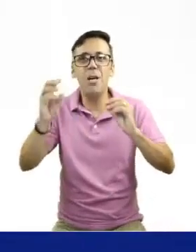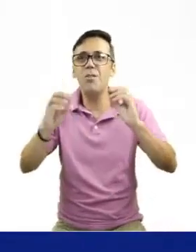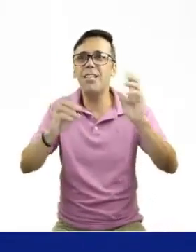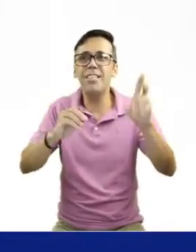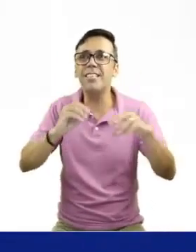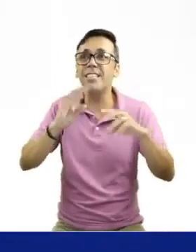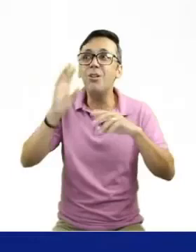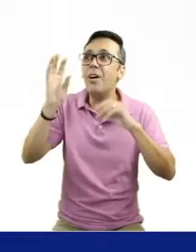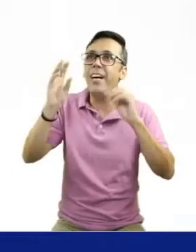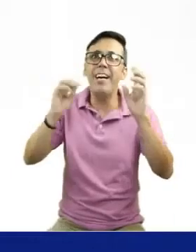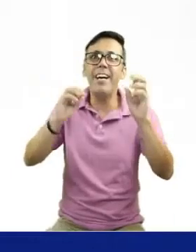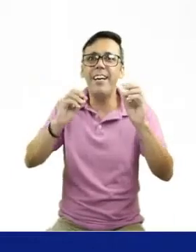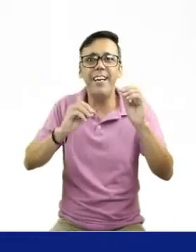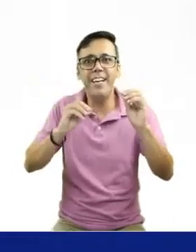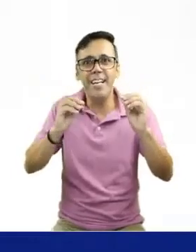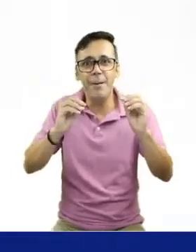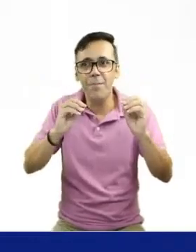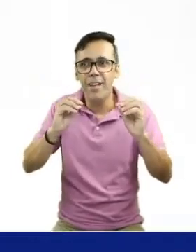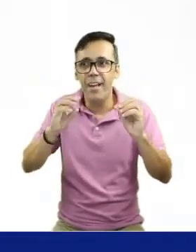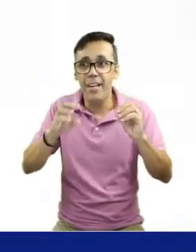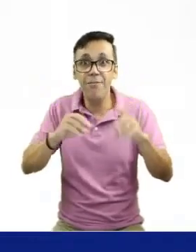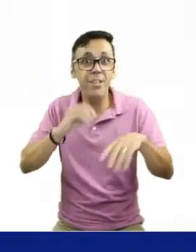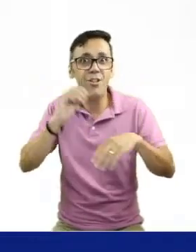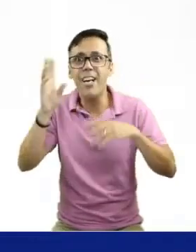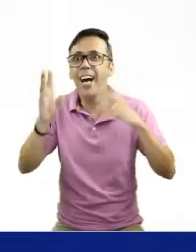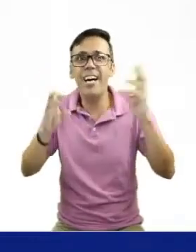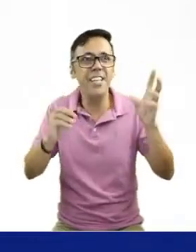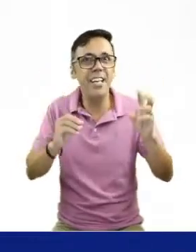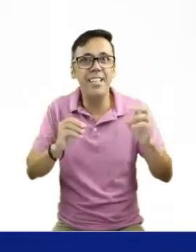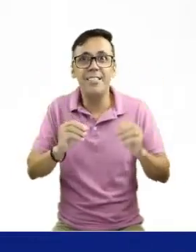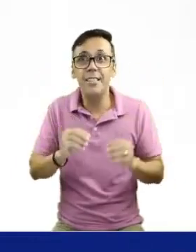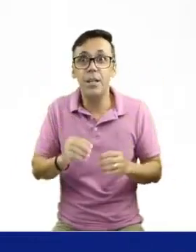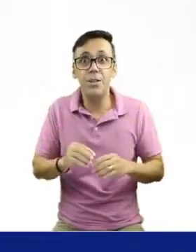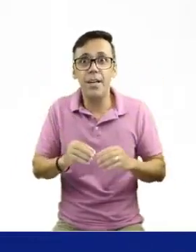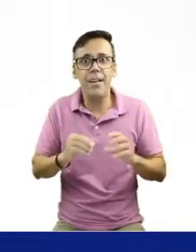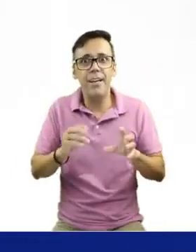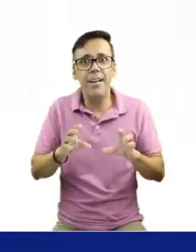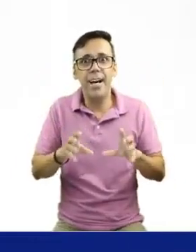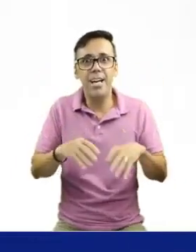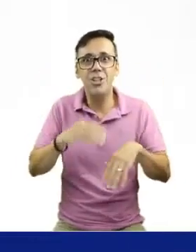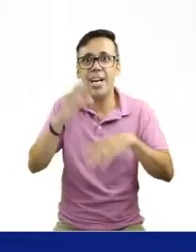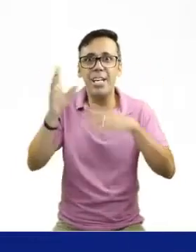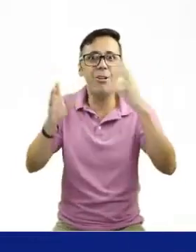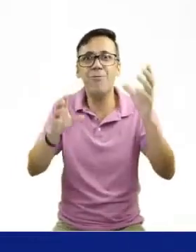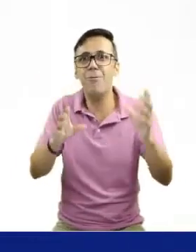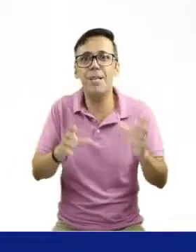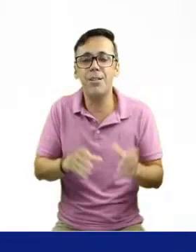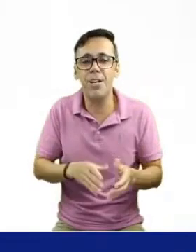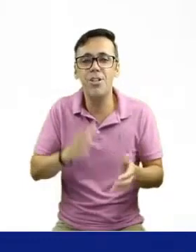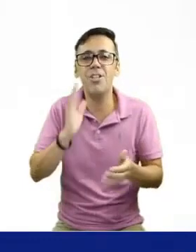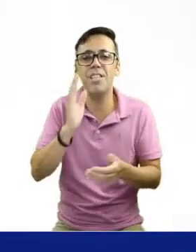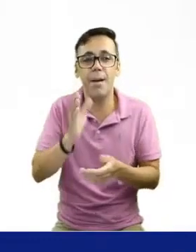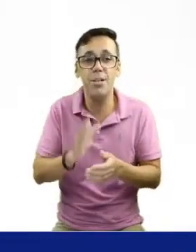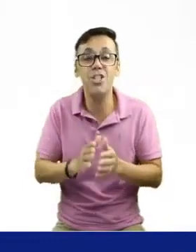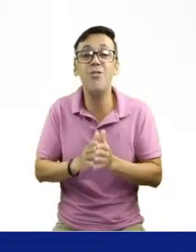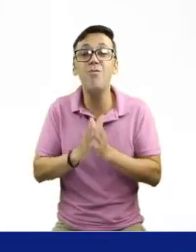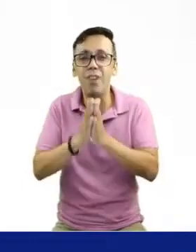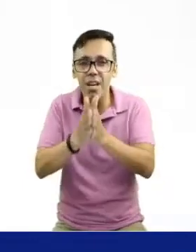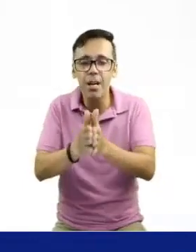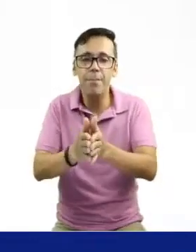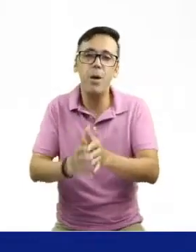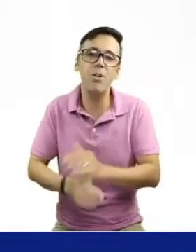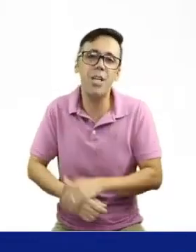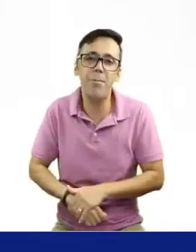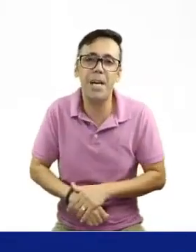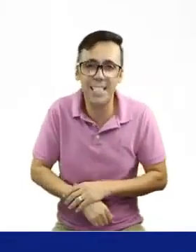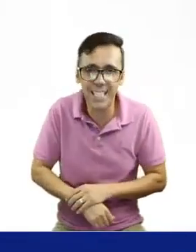nós não estamos aqui tentando é investigar né tentando é achar aqui informação a gente sabe a